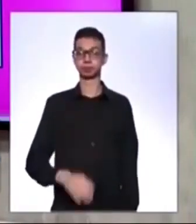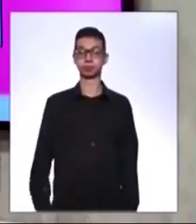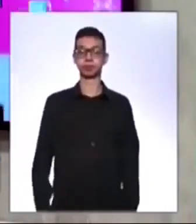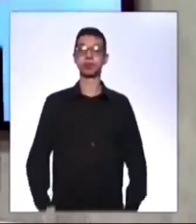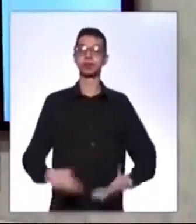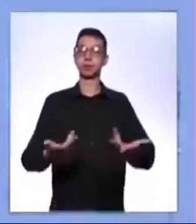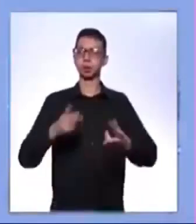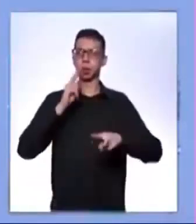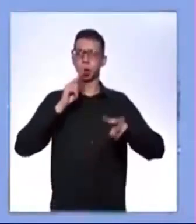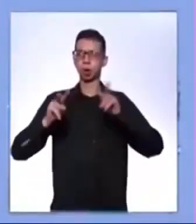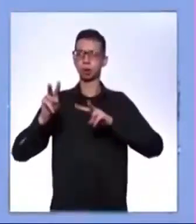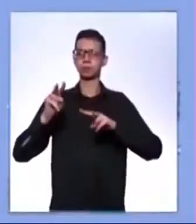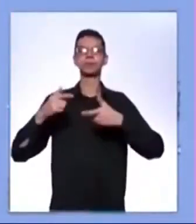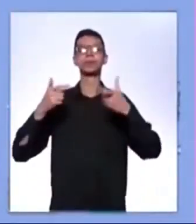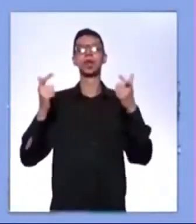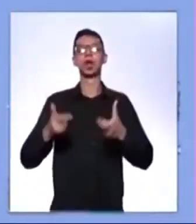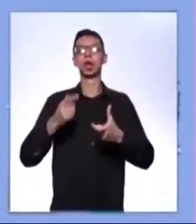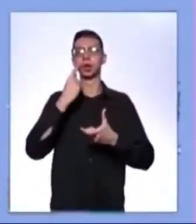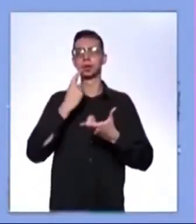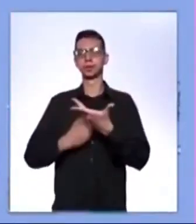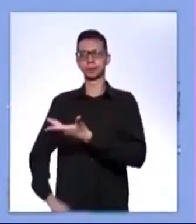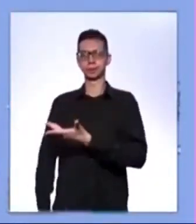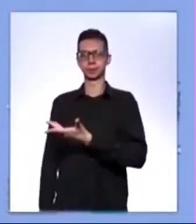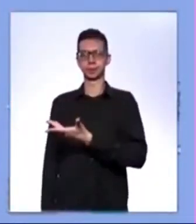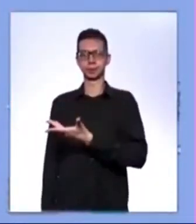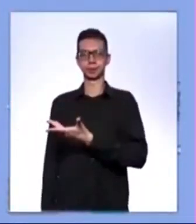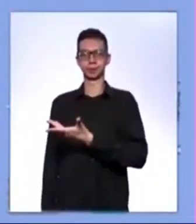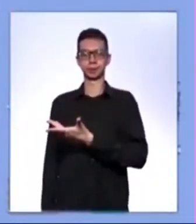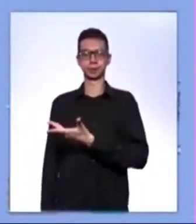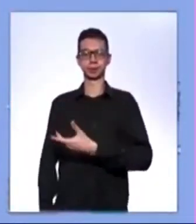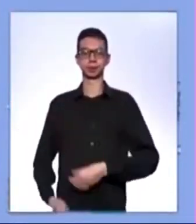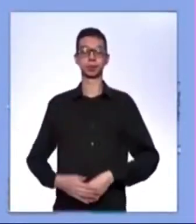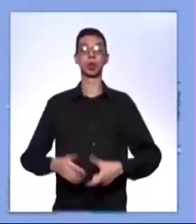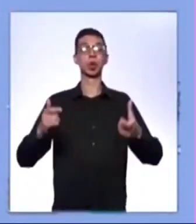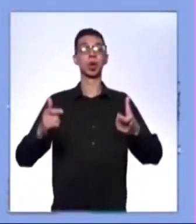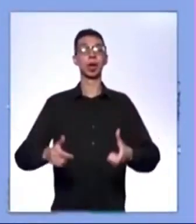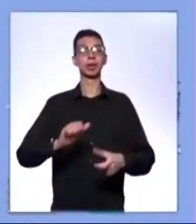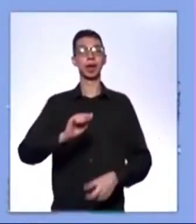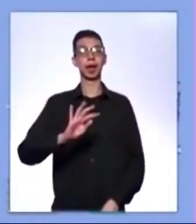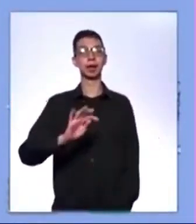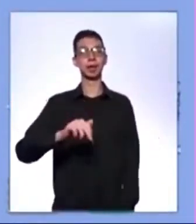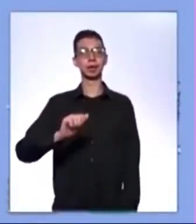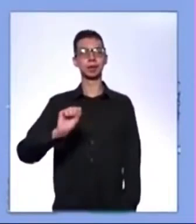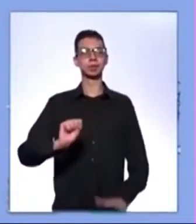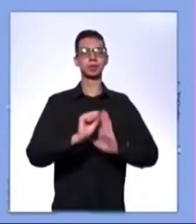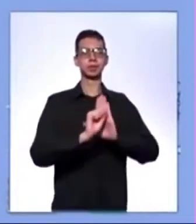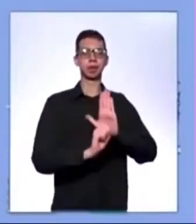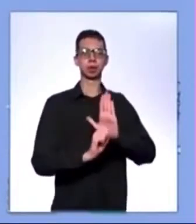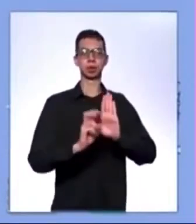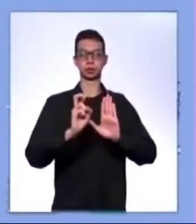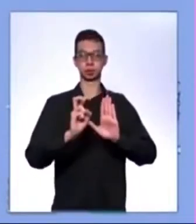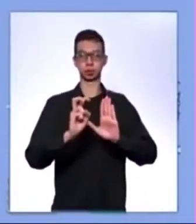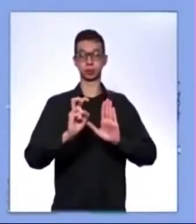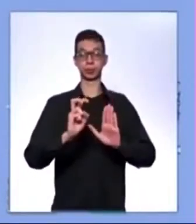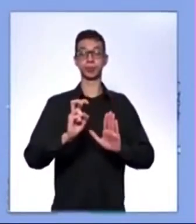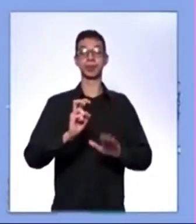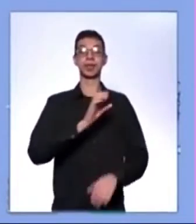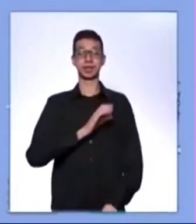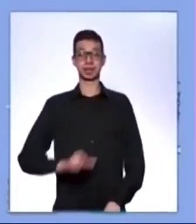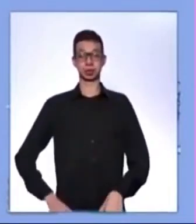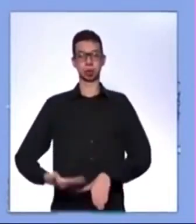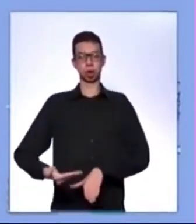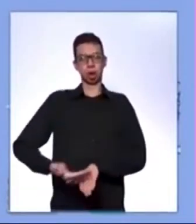uma olhadinha. Olha as origens. Foi lá em Atenas, no século V a.C., e era uma